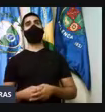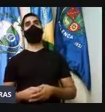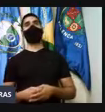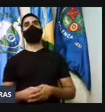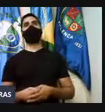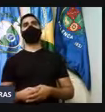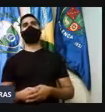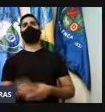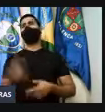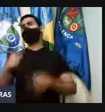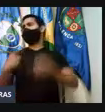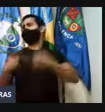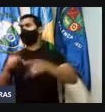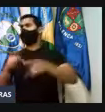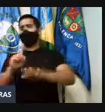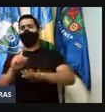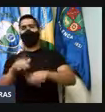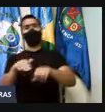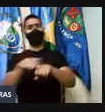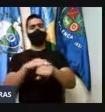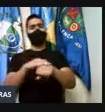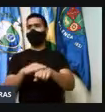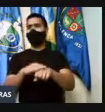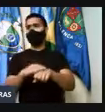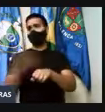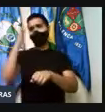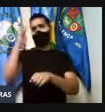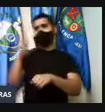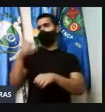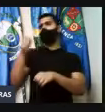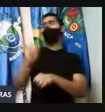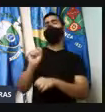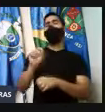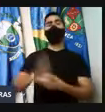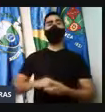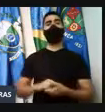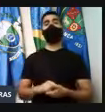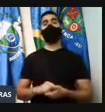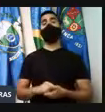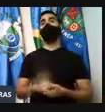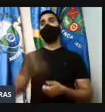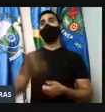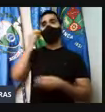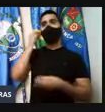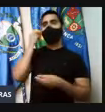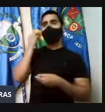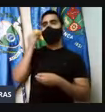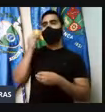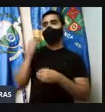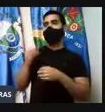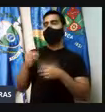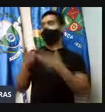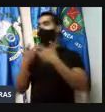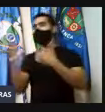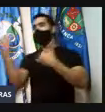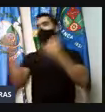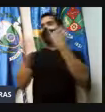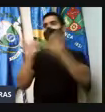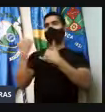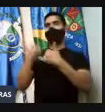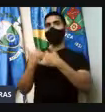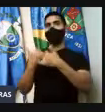discussão, mas numa conversa onde nós chegamos a um entendimento para buscarmos as